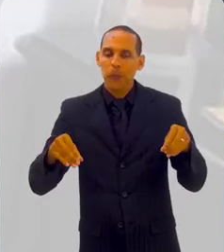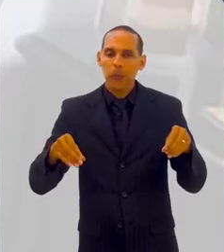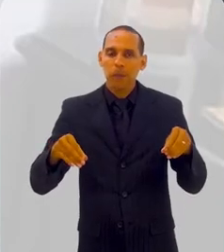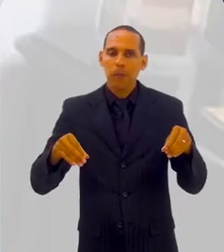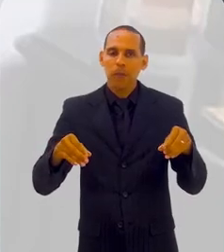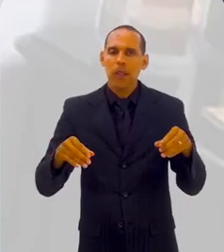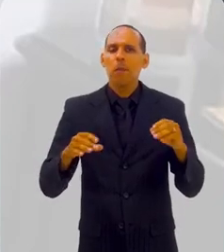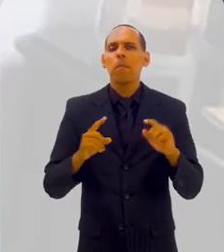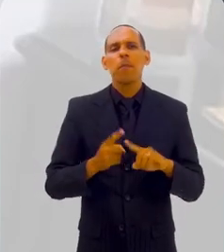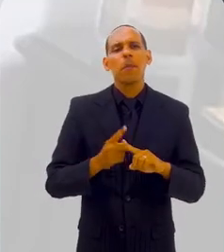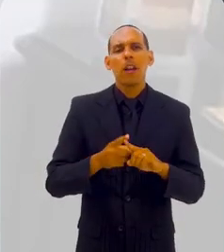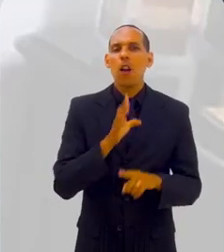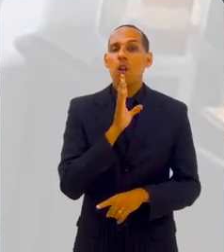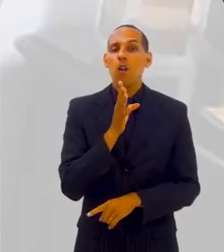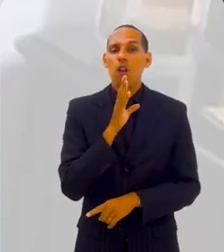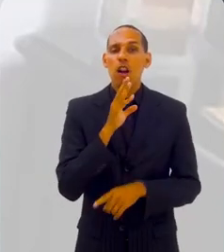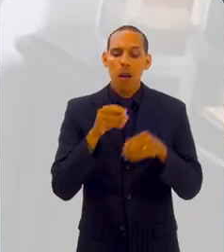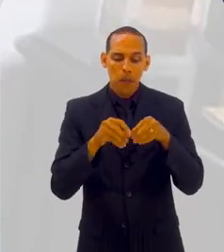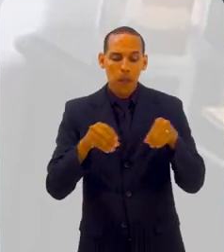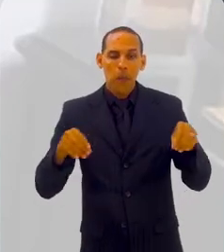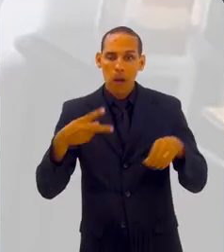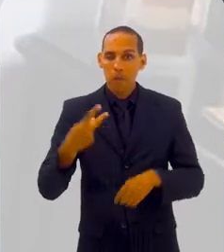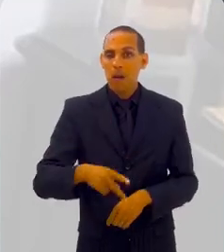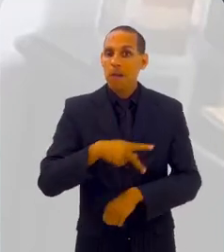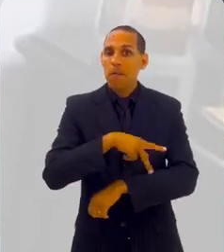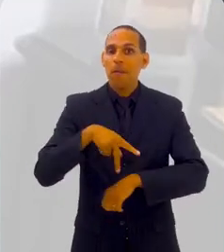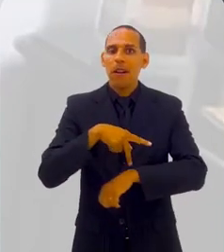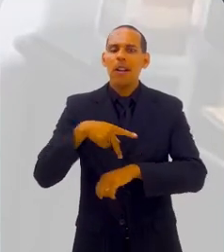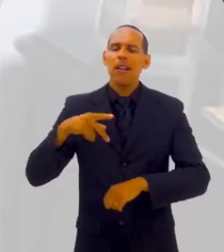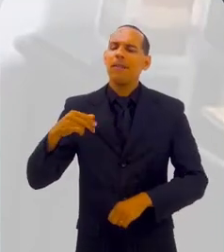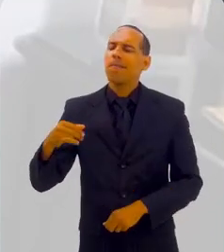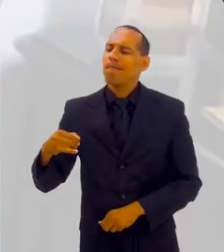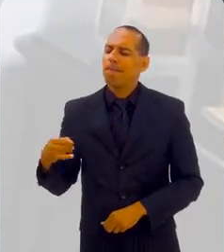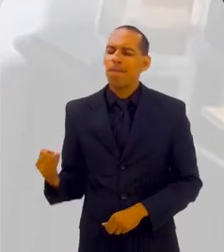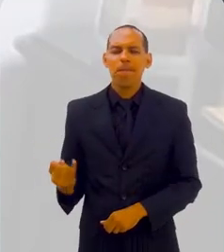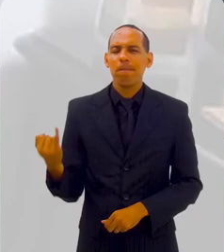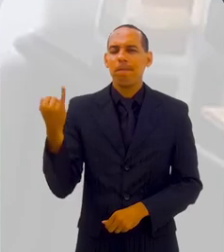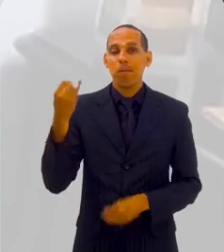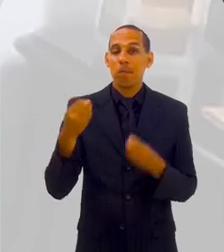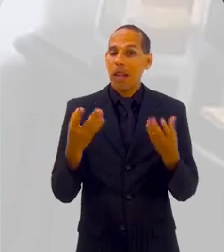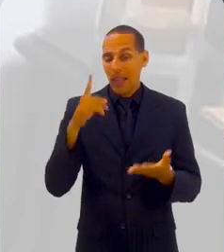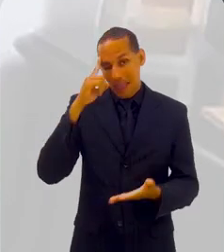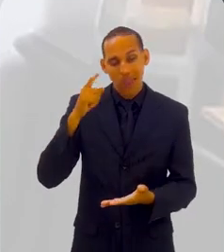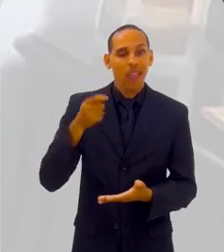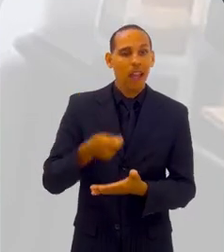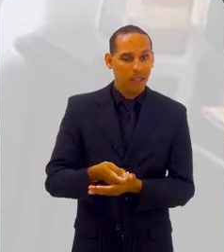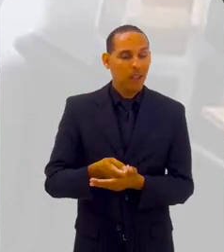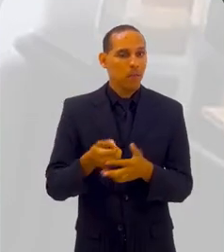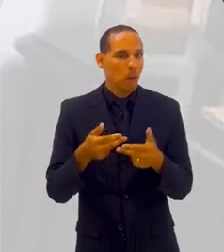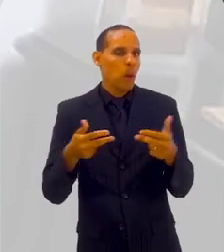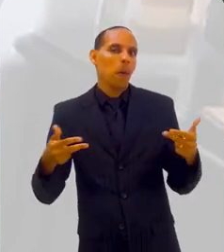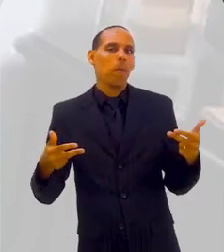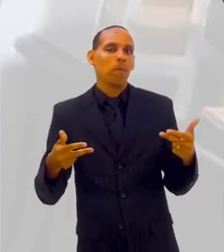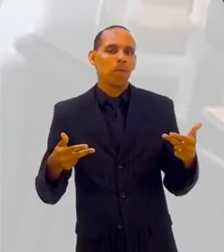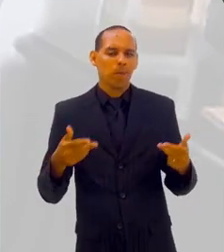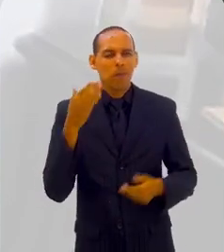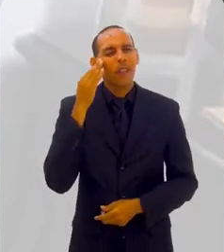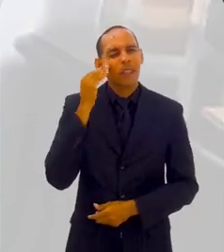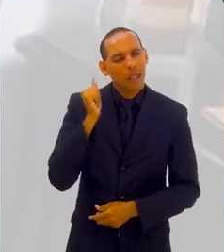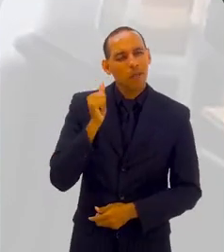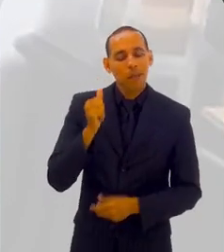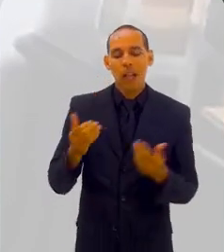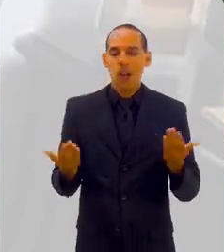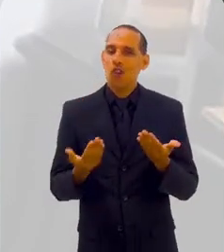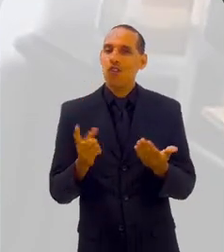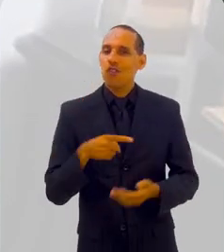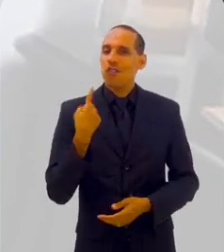solos, porque conhecer o solo de um país é uma das coisas mais fundamentais para a tomada de decisão. Você sabe que